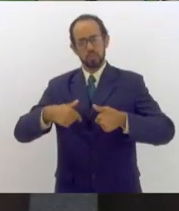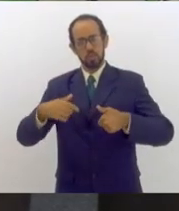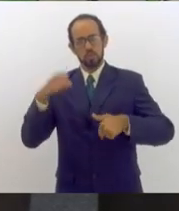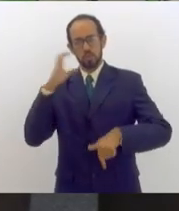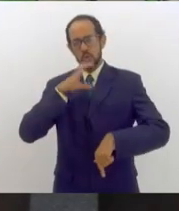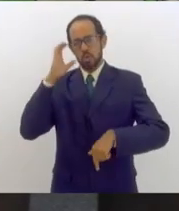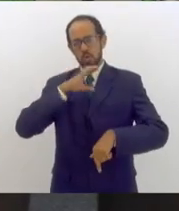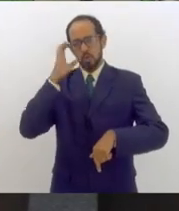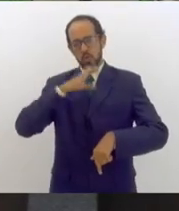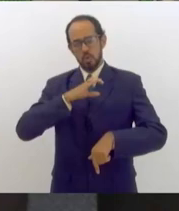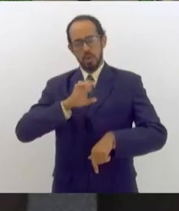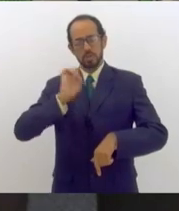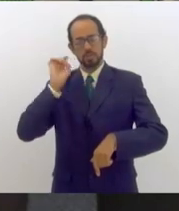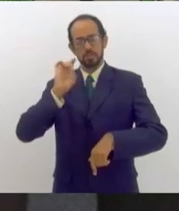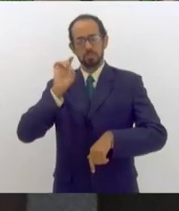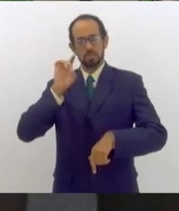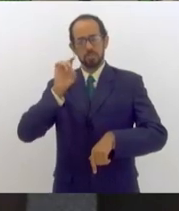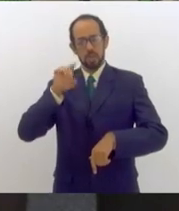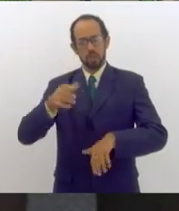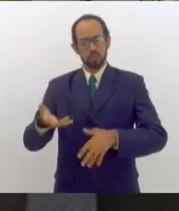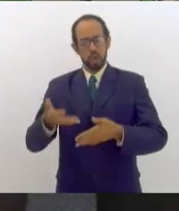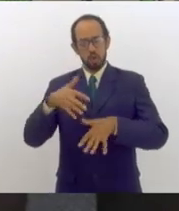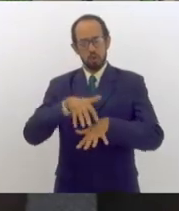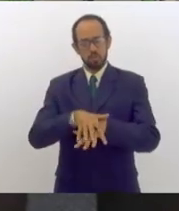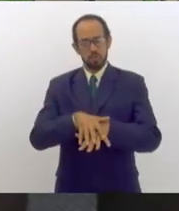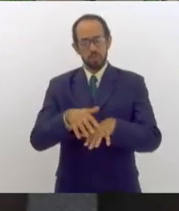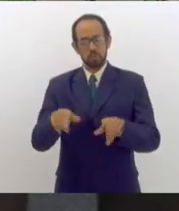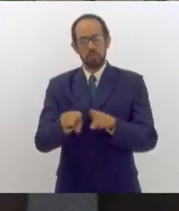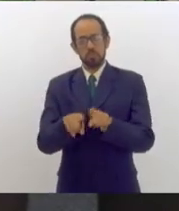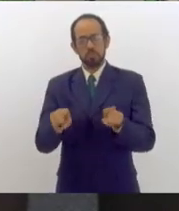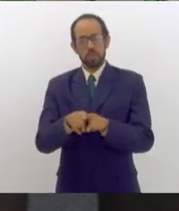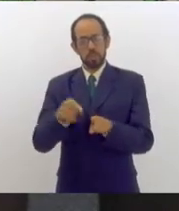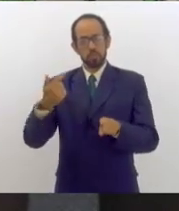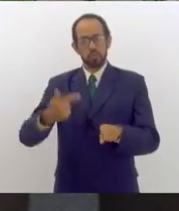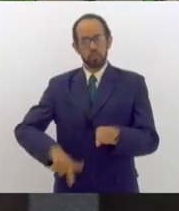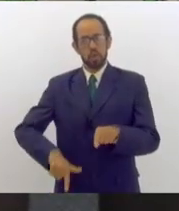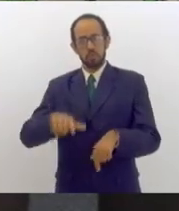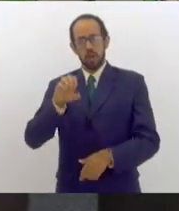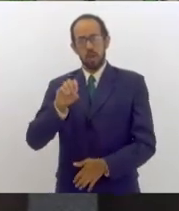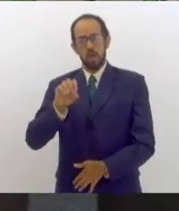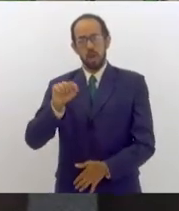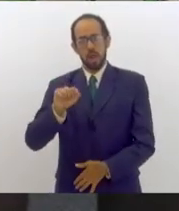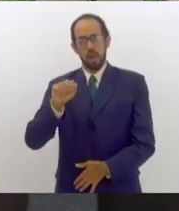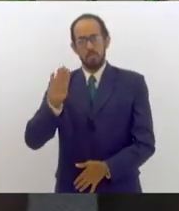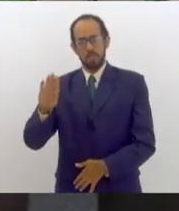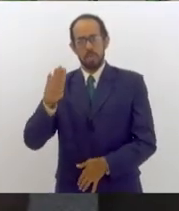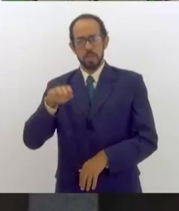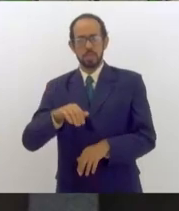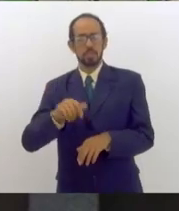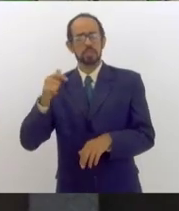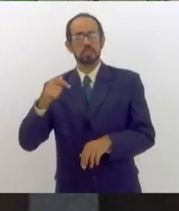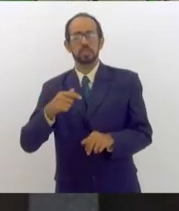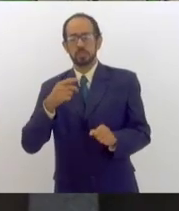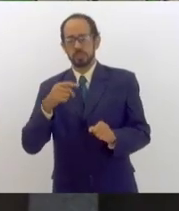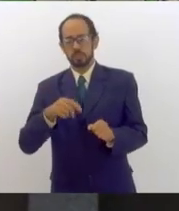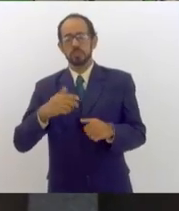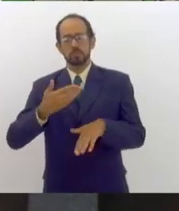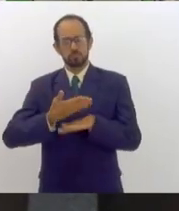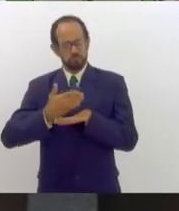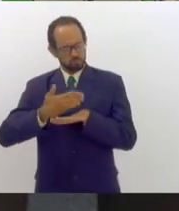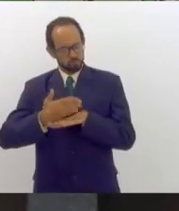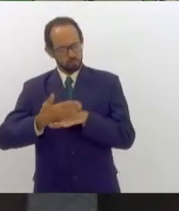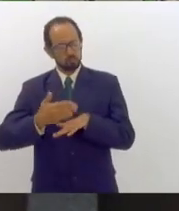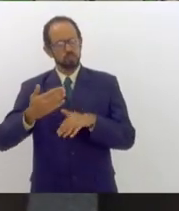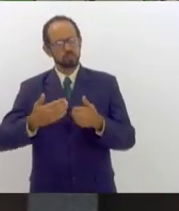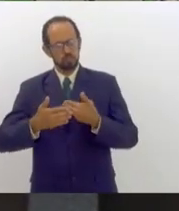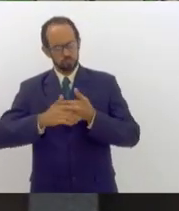específicas dia corrimento E mais uma vez a Ordem dos Advogados do Brasil é exerce o